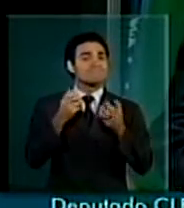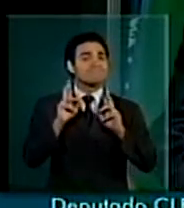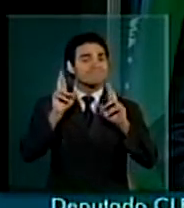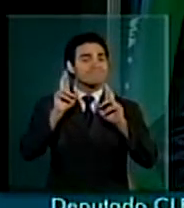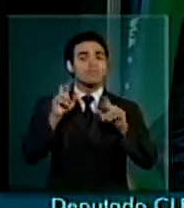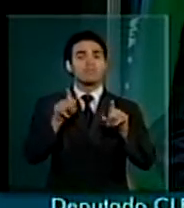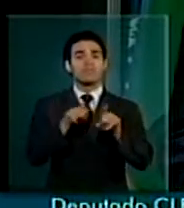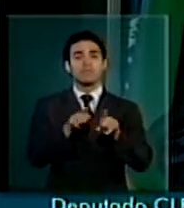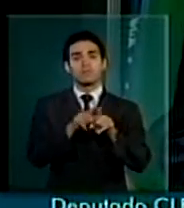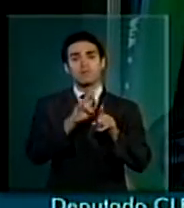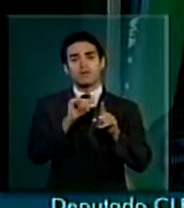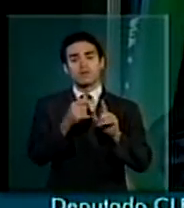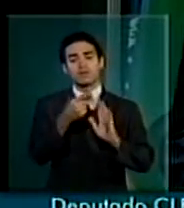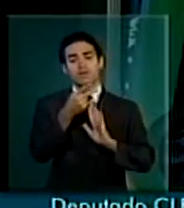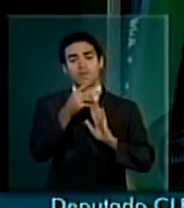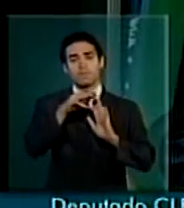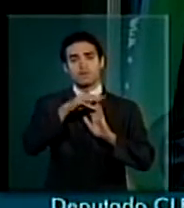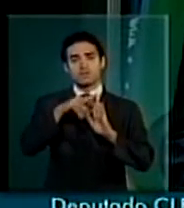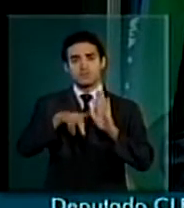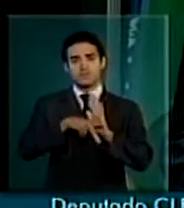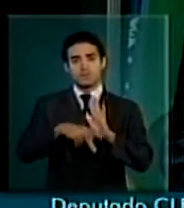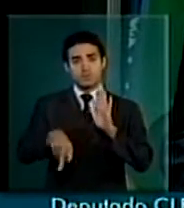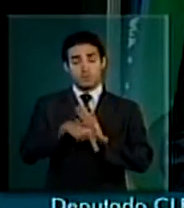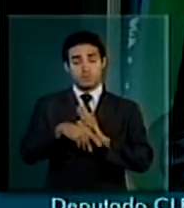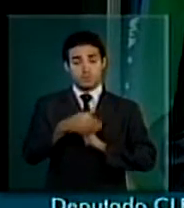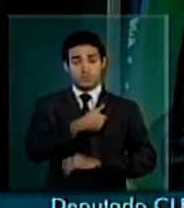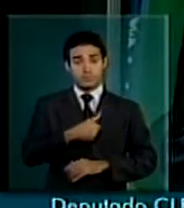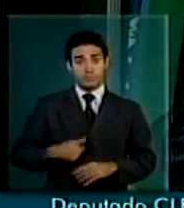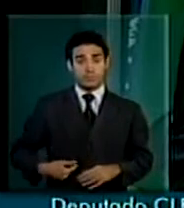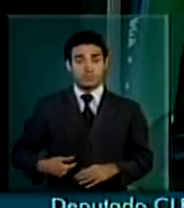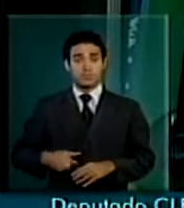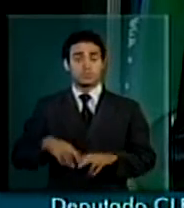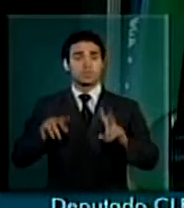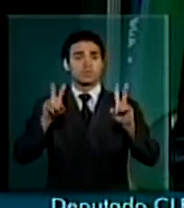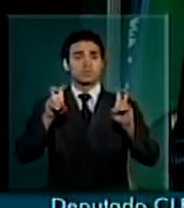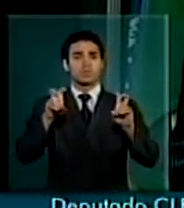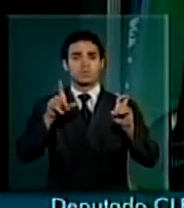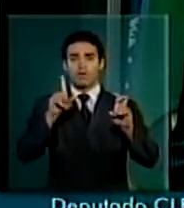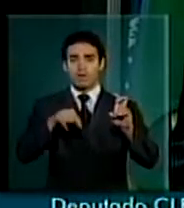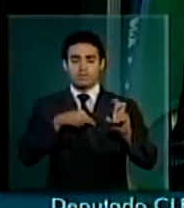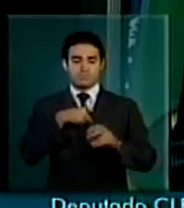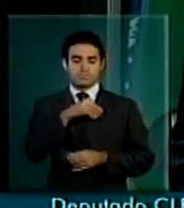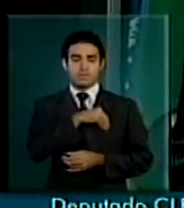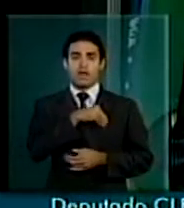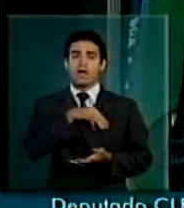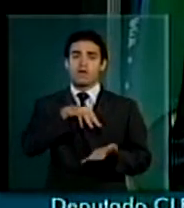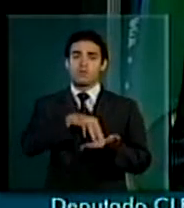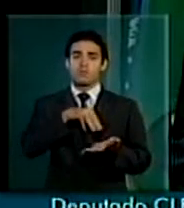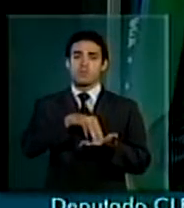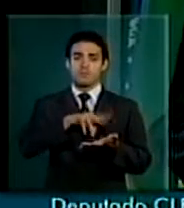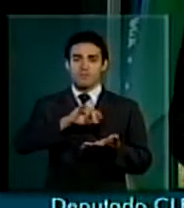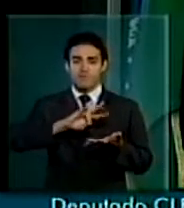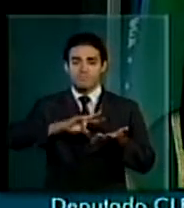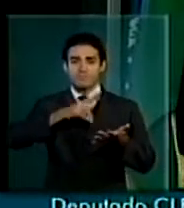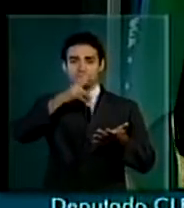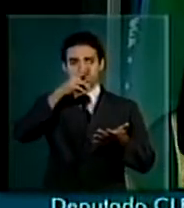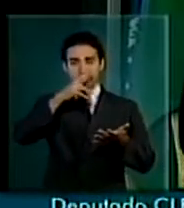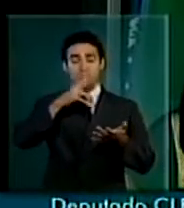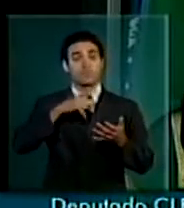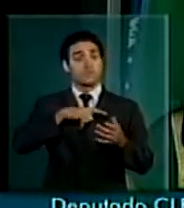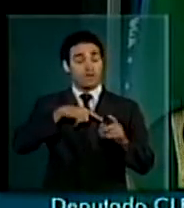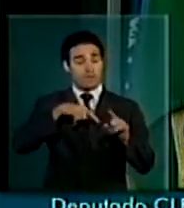também apreciar a medida provisória do governo no tocante à questão do reajuste do salário mínimo. E esta medida